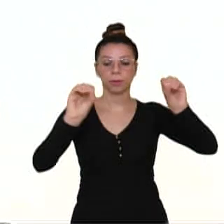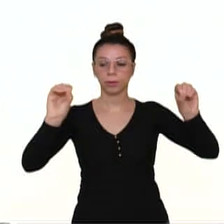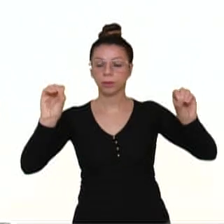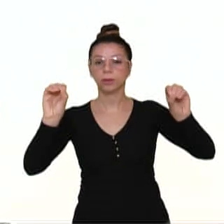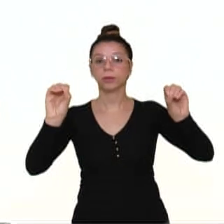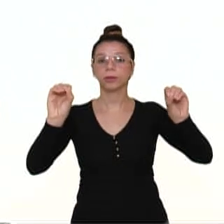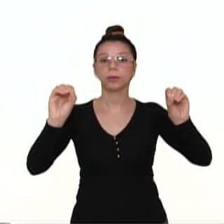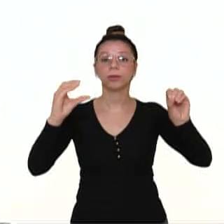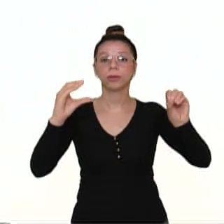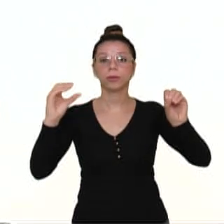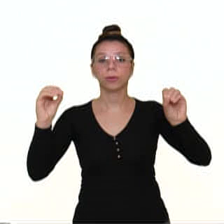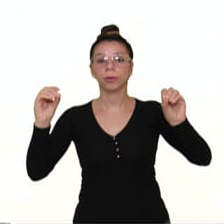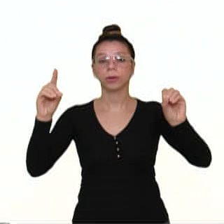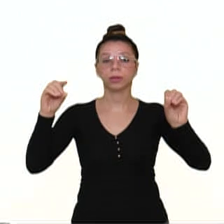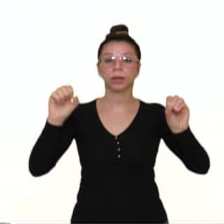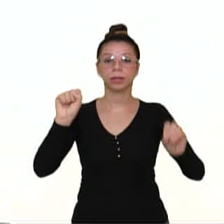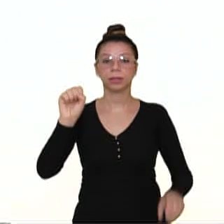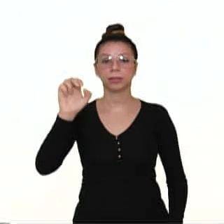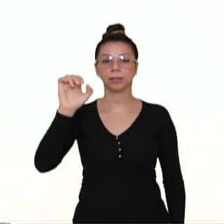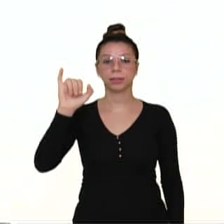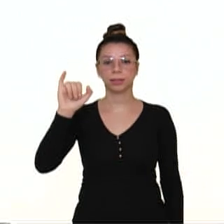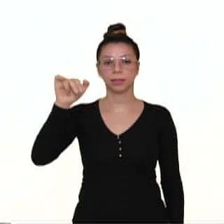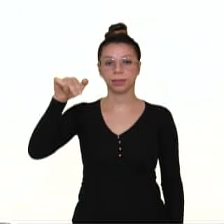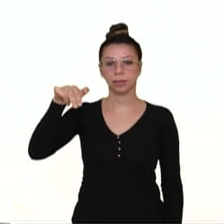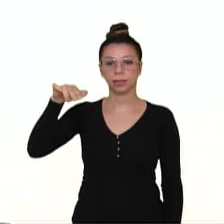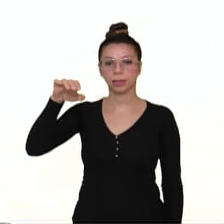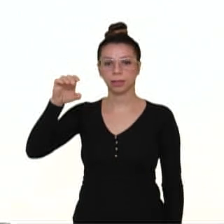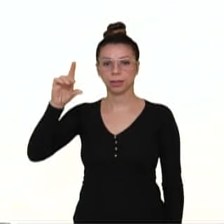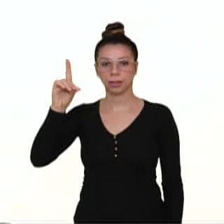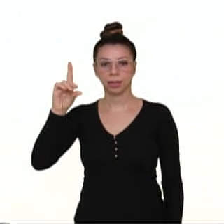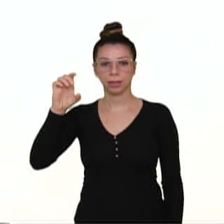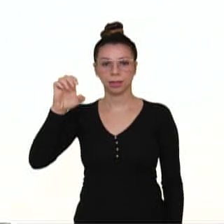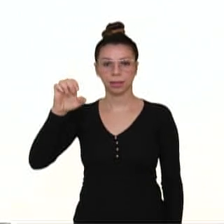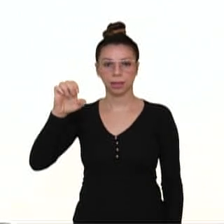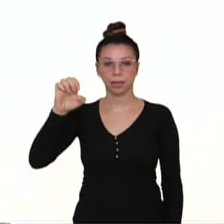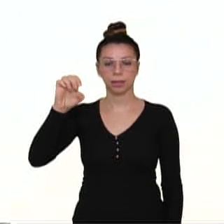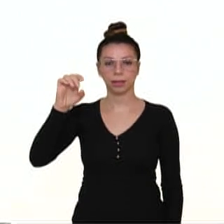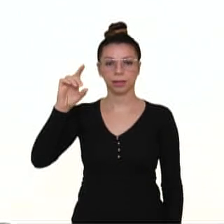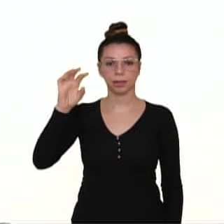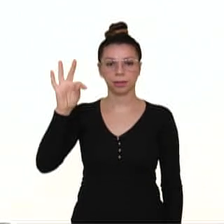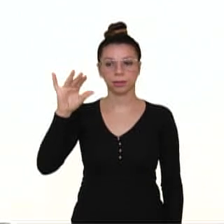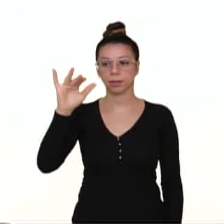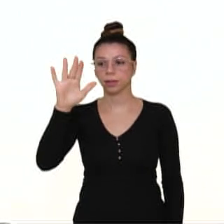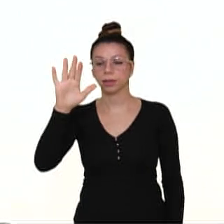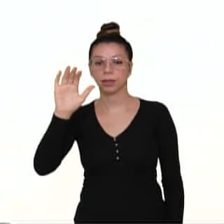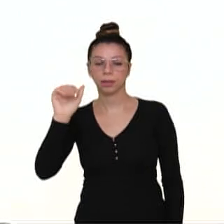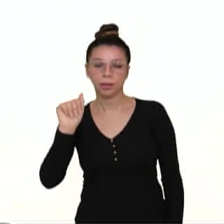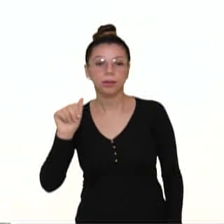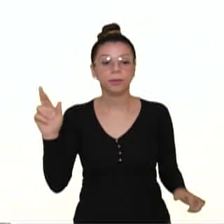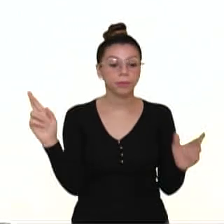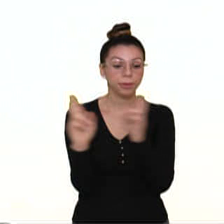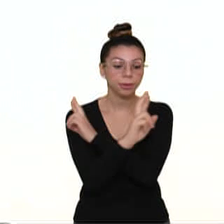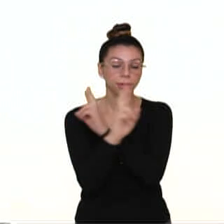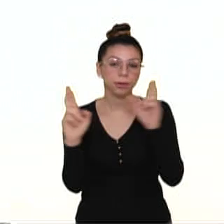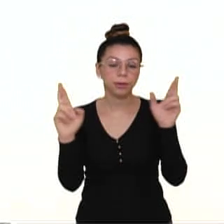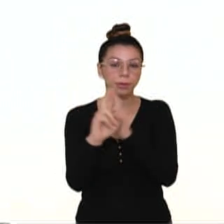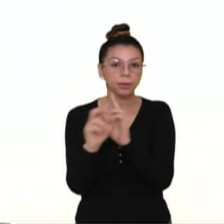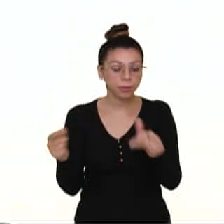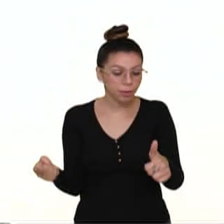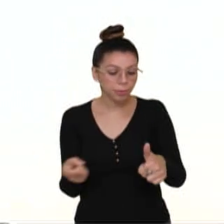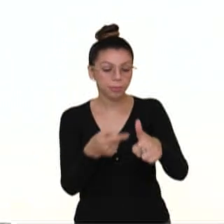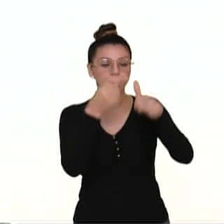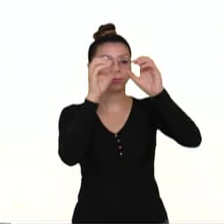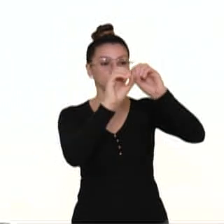coordenada sindética e marque a ideia de relação que ela estabelece com a